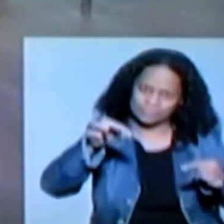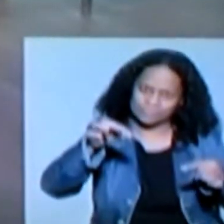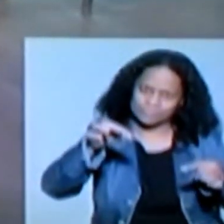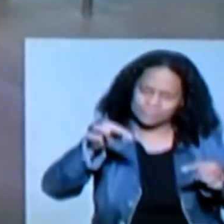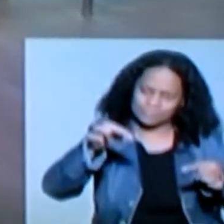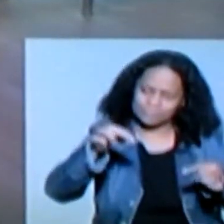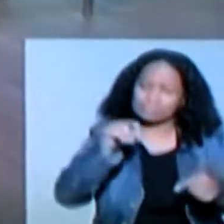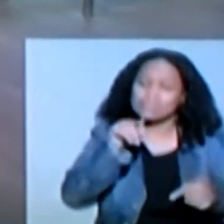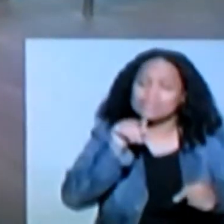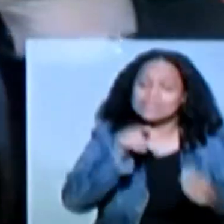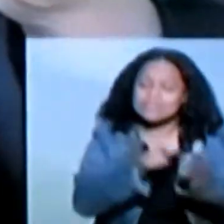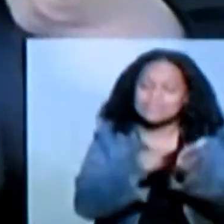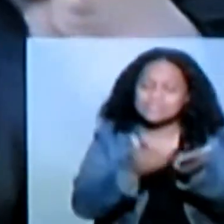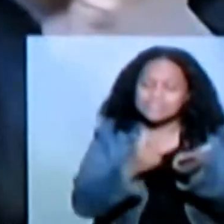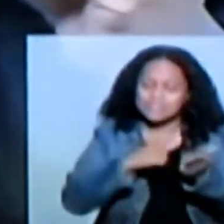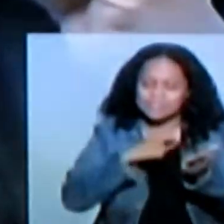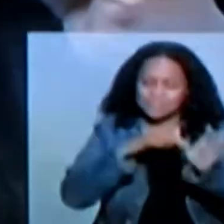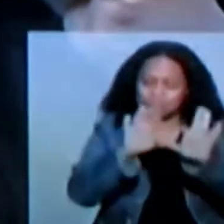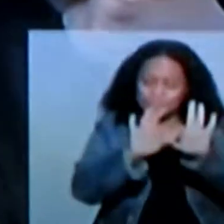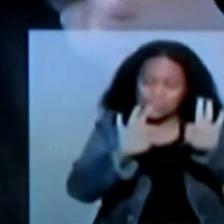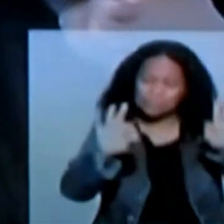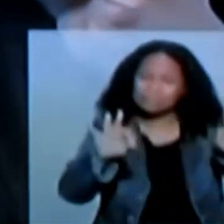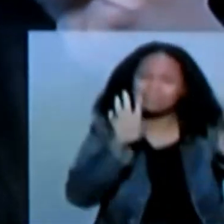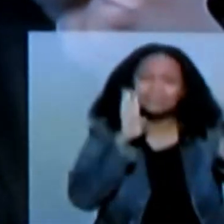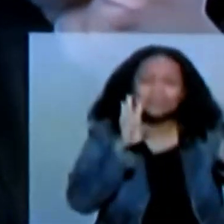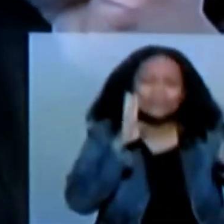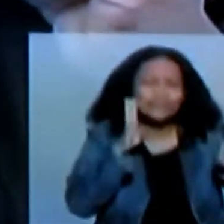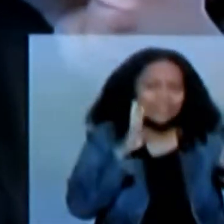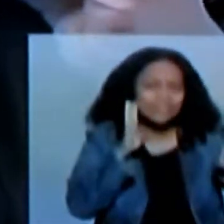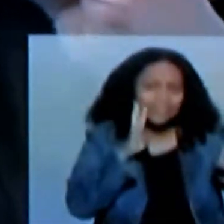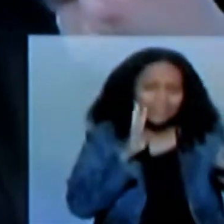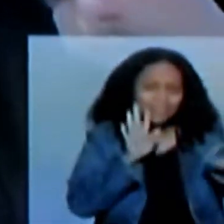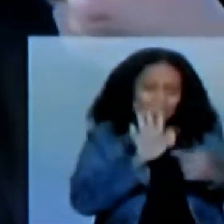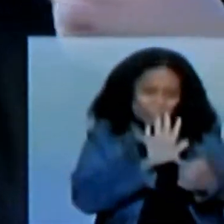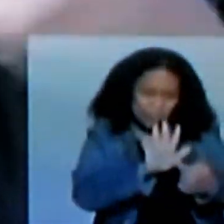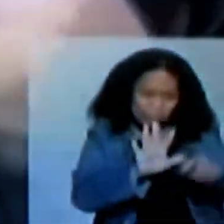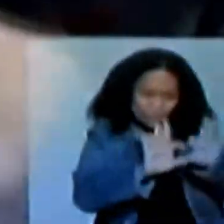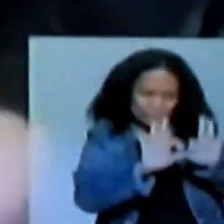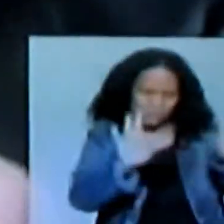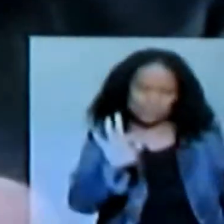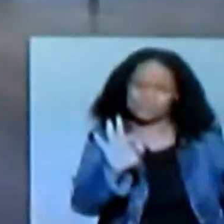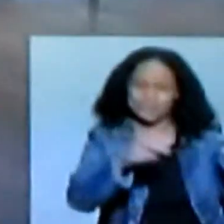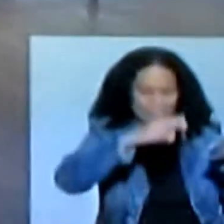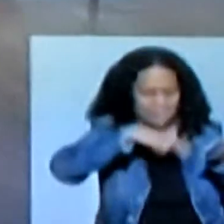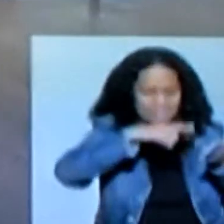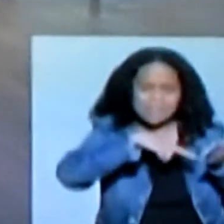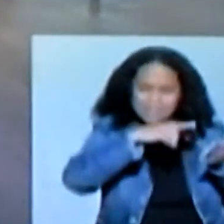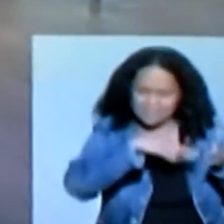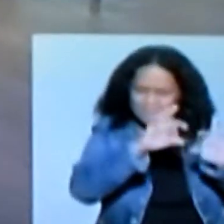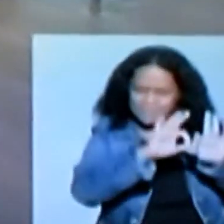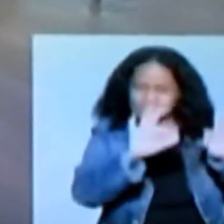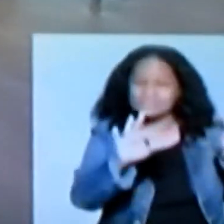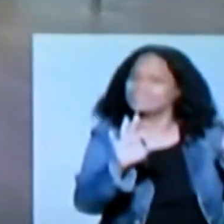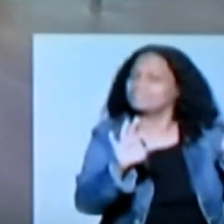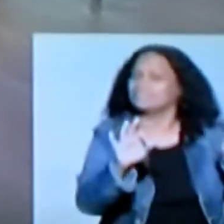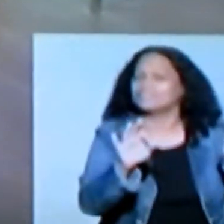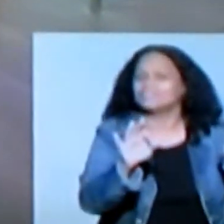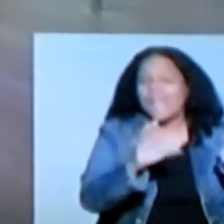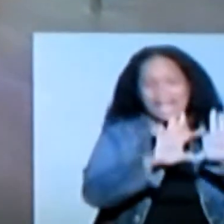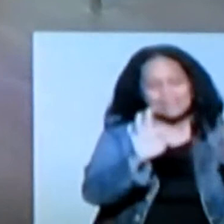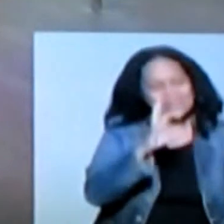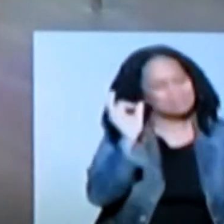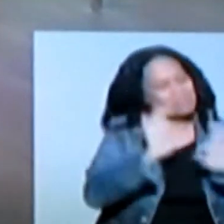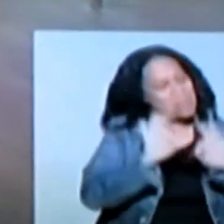Sim. E nele tem uma frase muito bacana. Mostra aí a frase. Lê pra gente qual é a